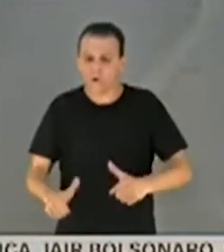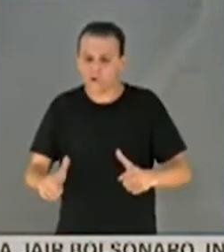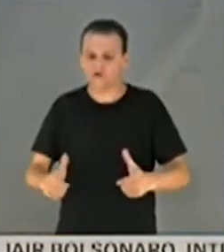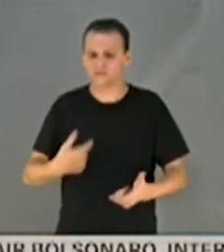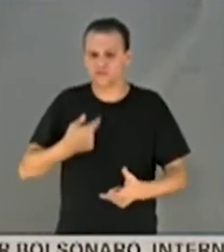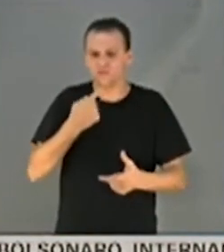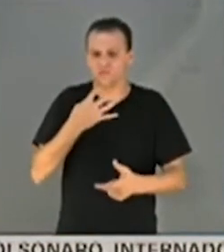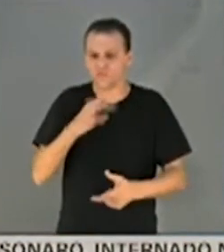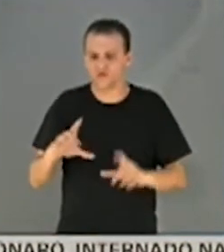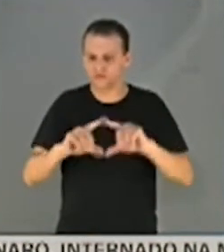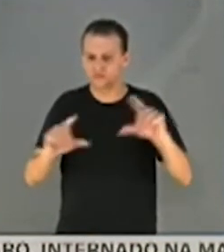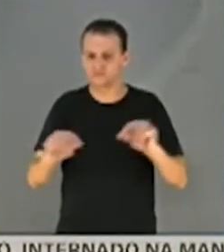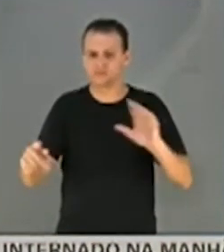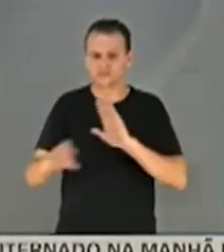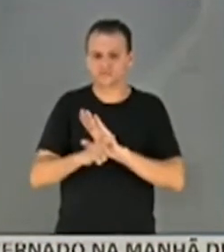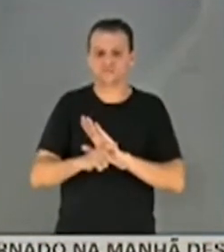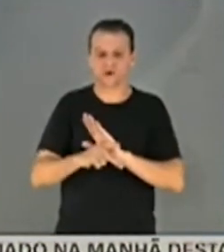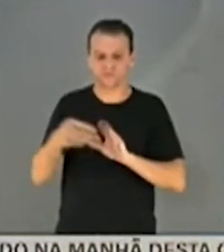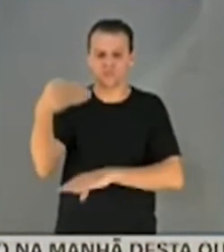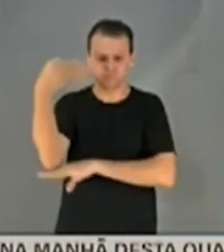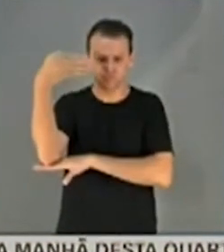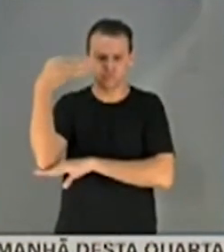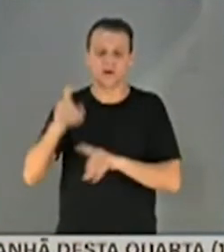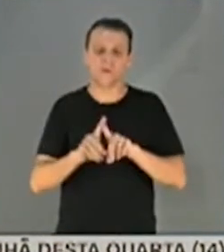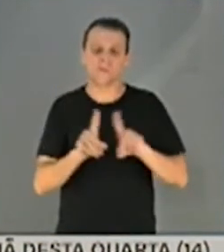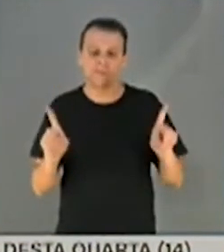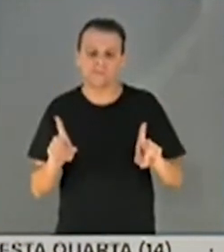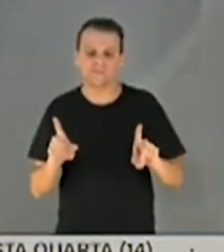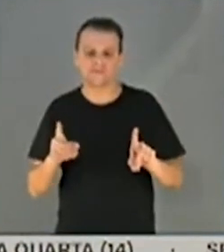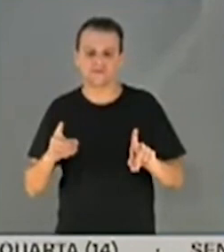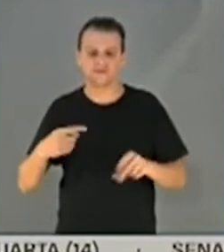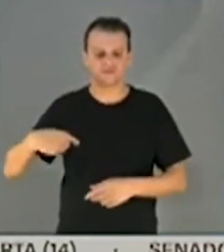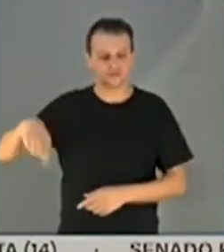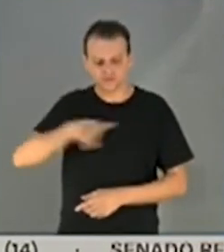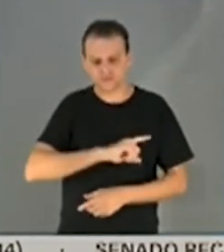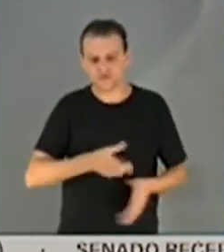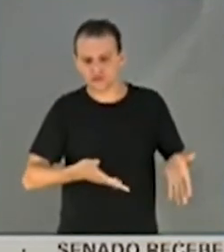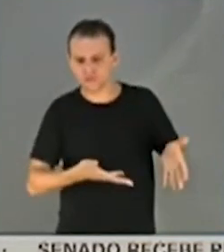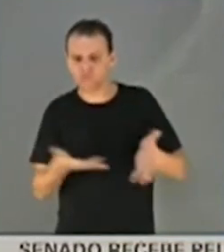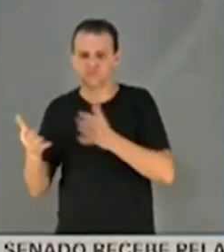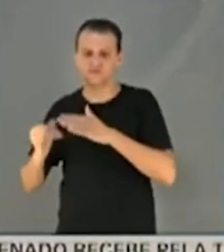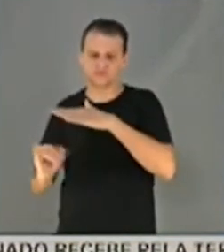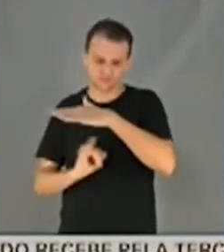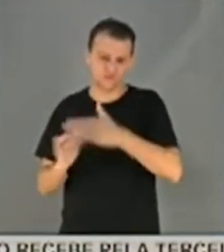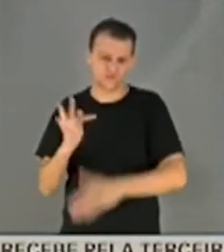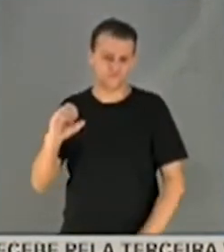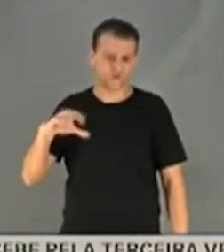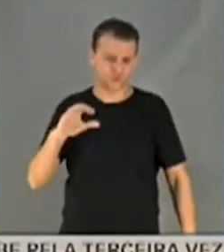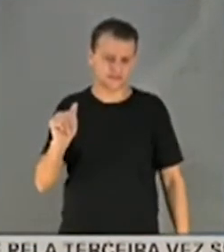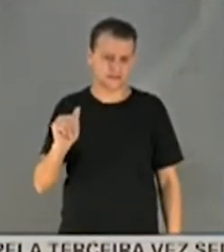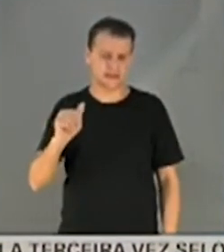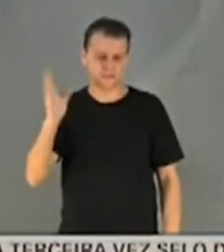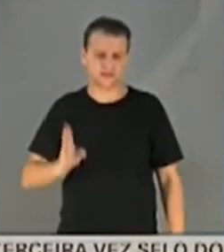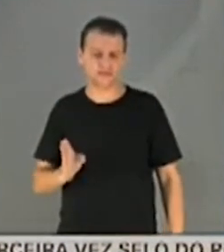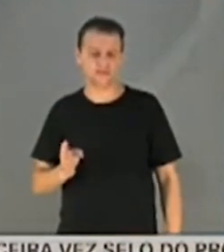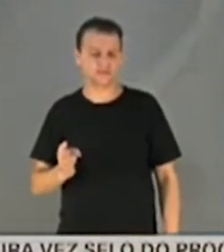Brasília, mas é perto ali do setor hoteleiro. Nós subimos as dependências do Instituto Força Brasil, lá já se encontrava